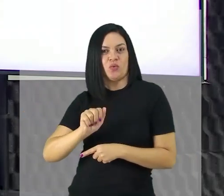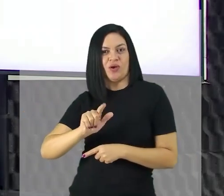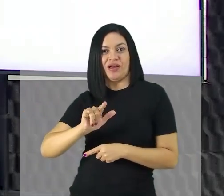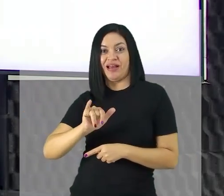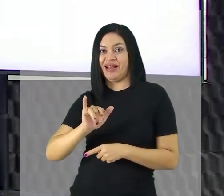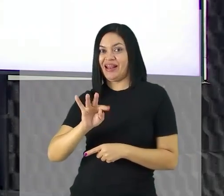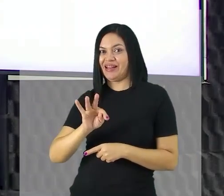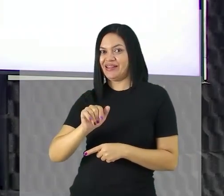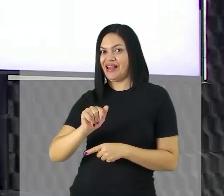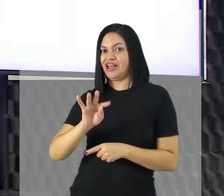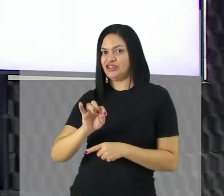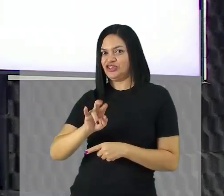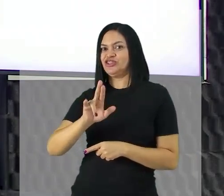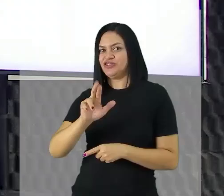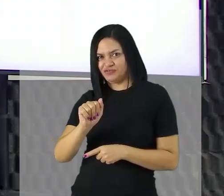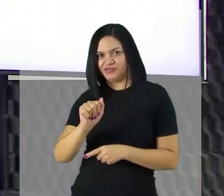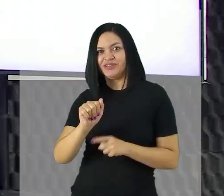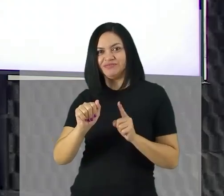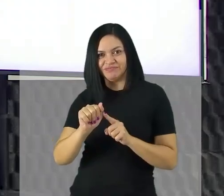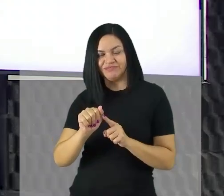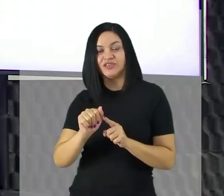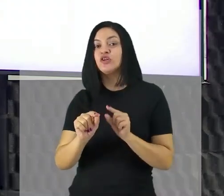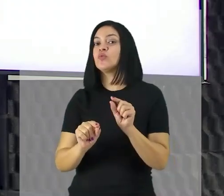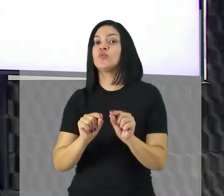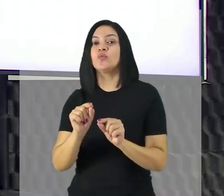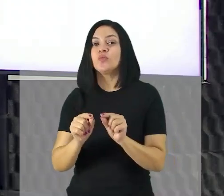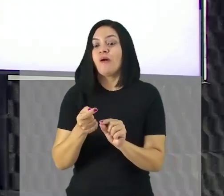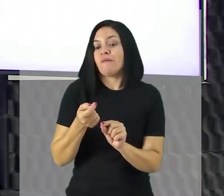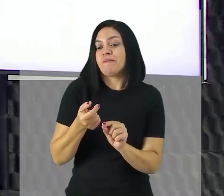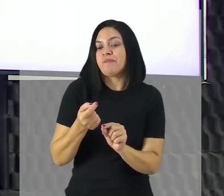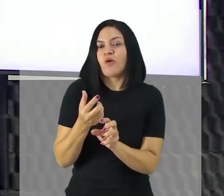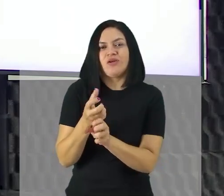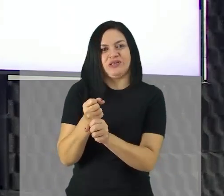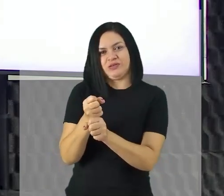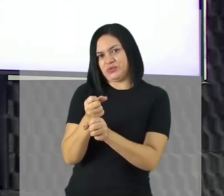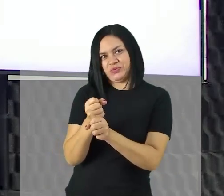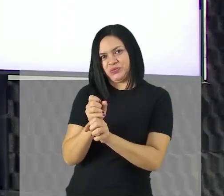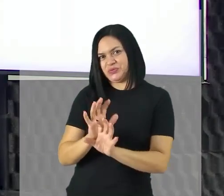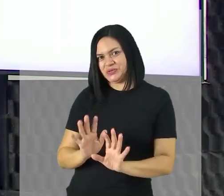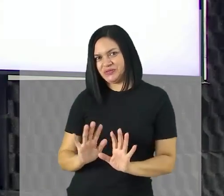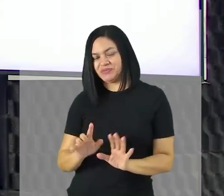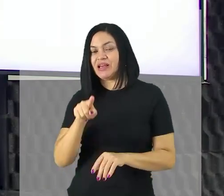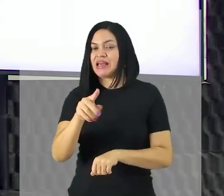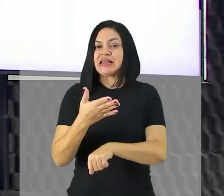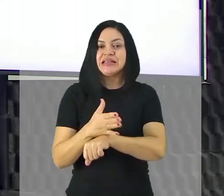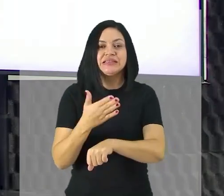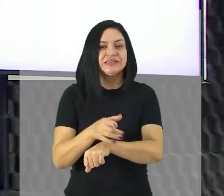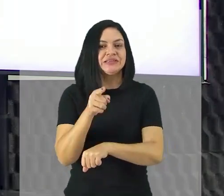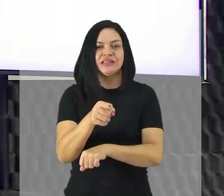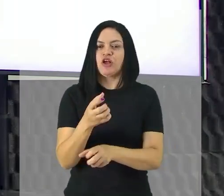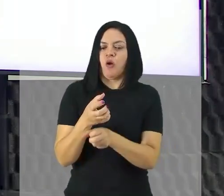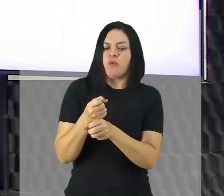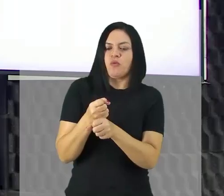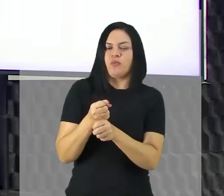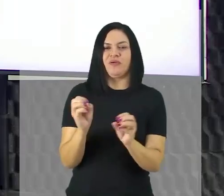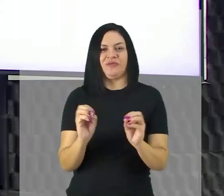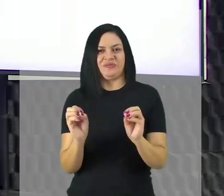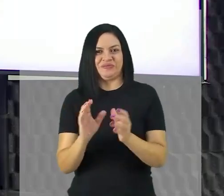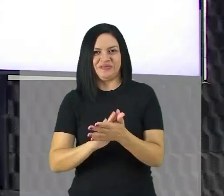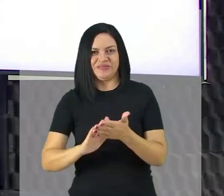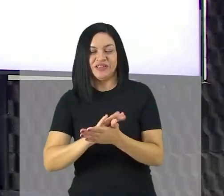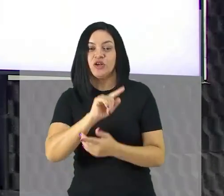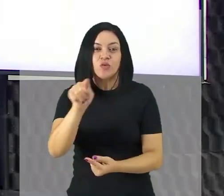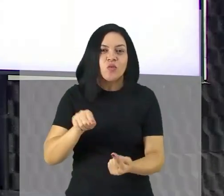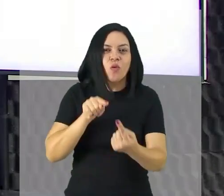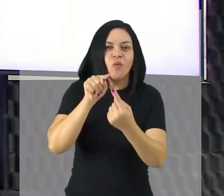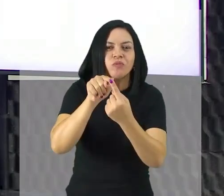sobre a parte qualitativa. Pouquíssimas contas. Esse exercício nenhuma. Então, o